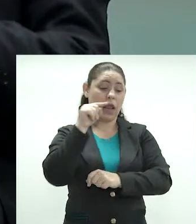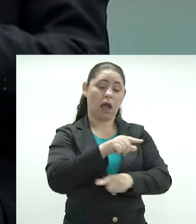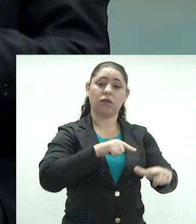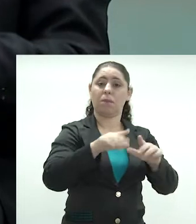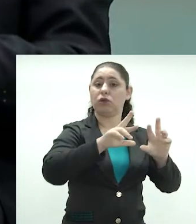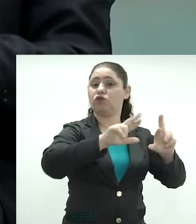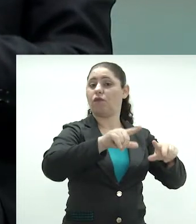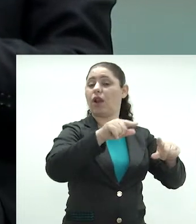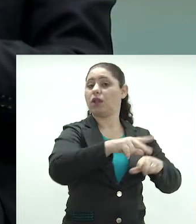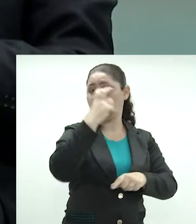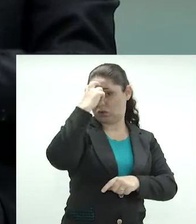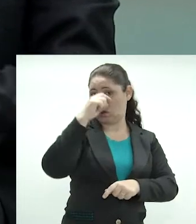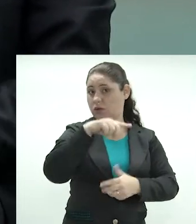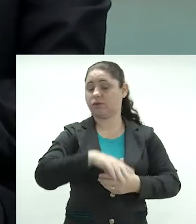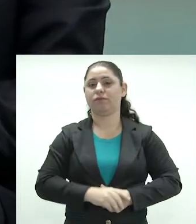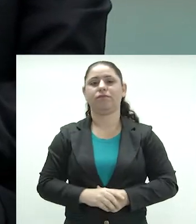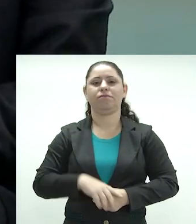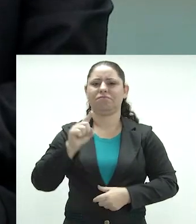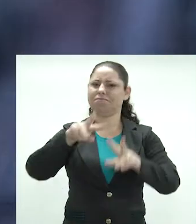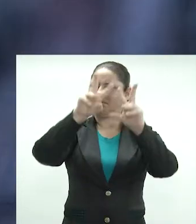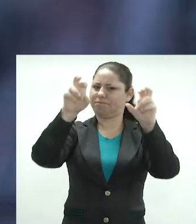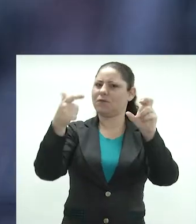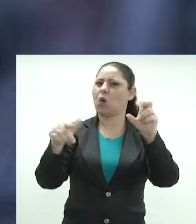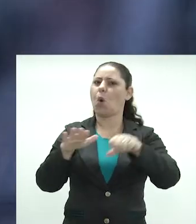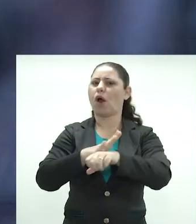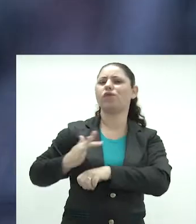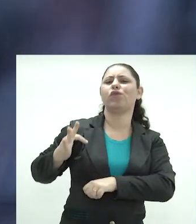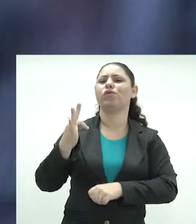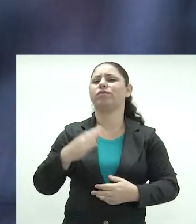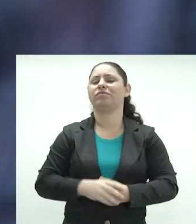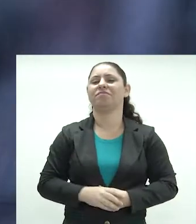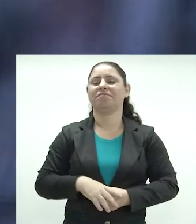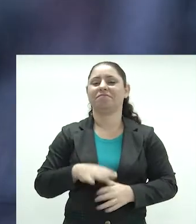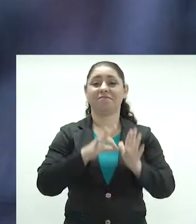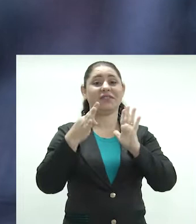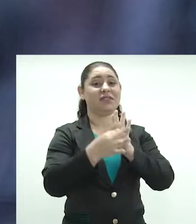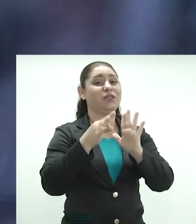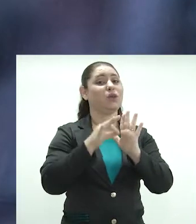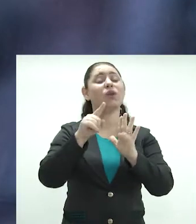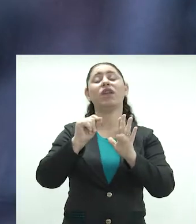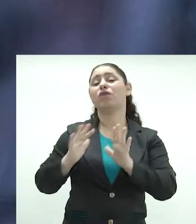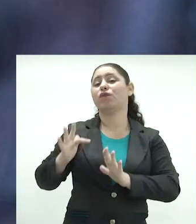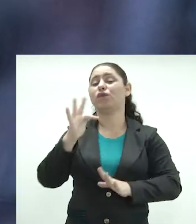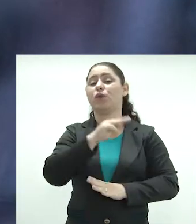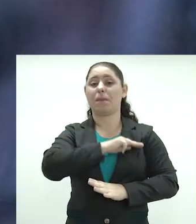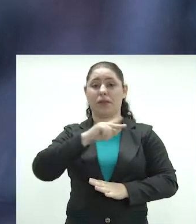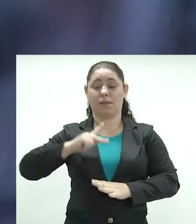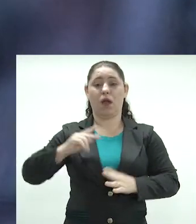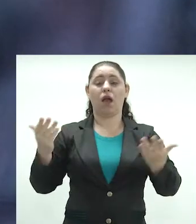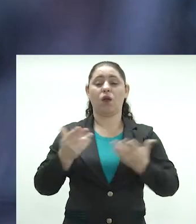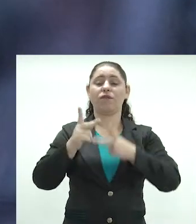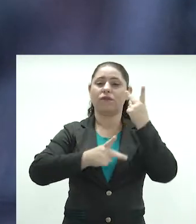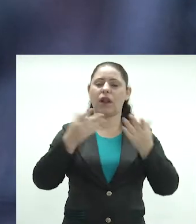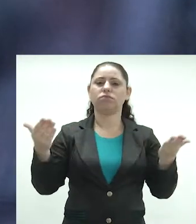Pública para que lá faça um trabalho diferente de inteligência. Mas isso aí é um tema para uma conversa futura, né? Você já deu a dica aí do que está por